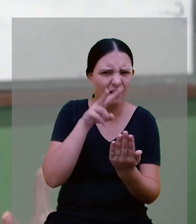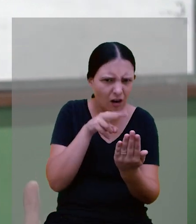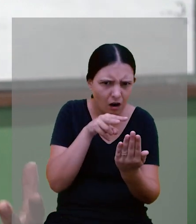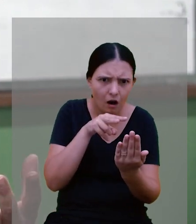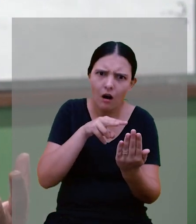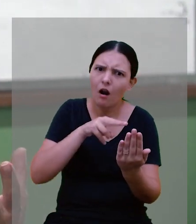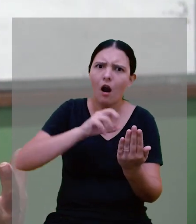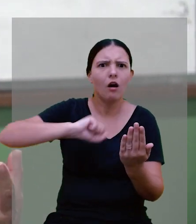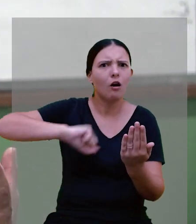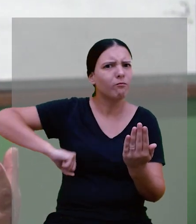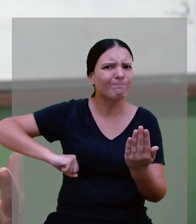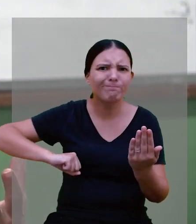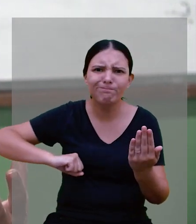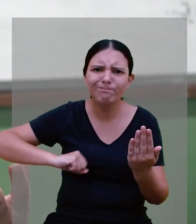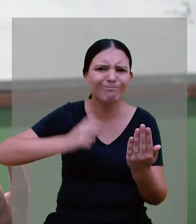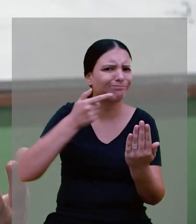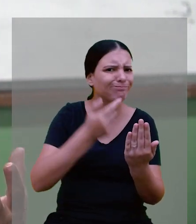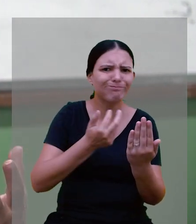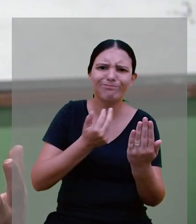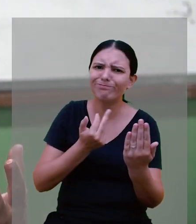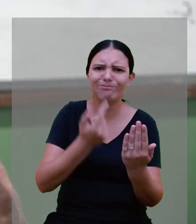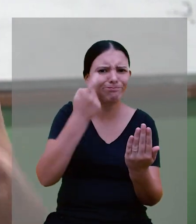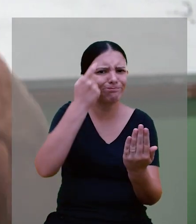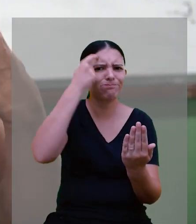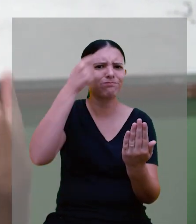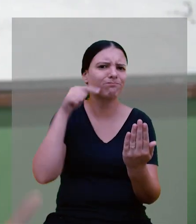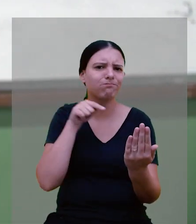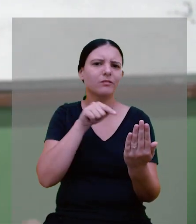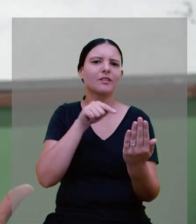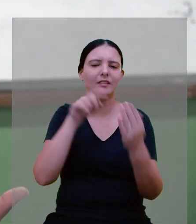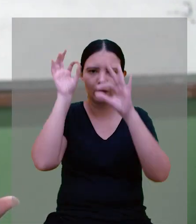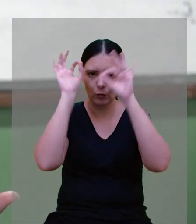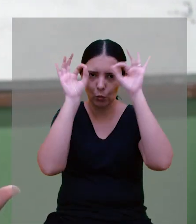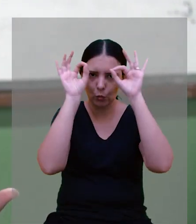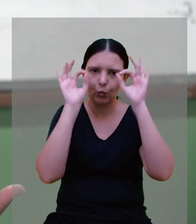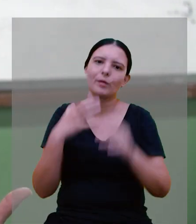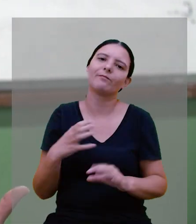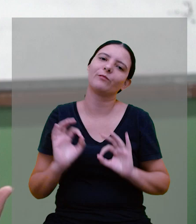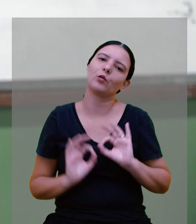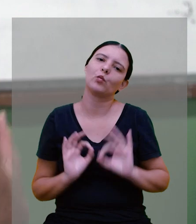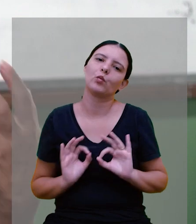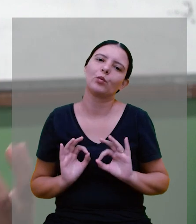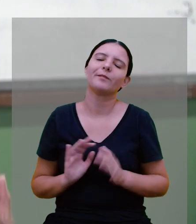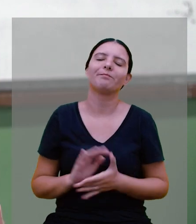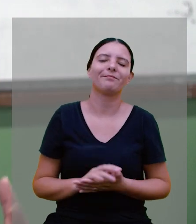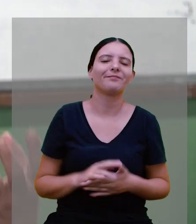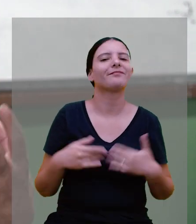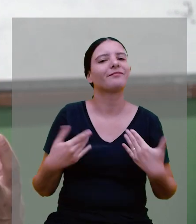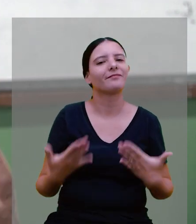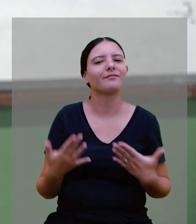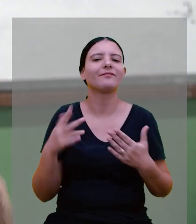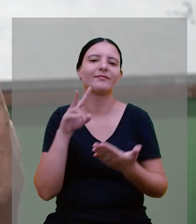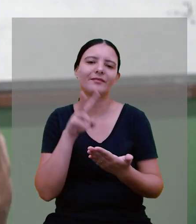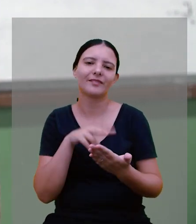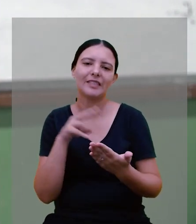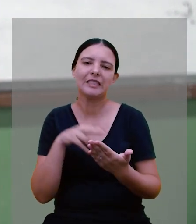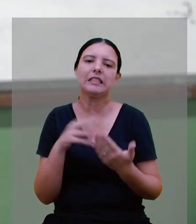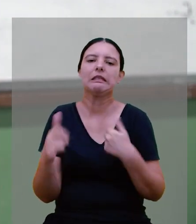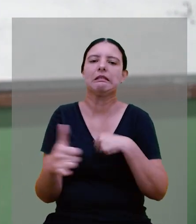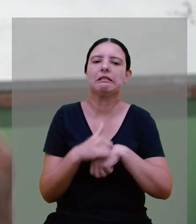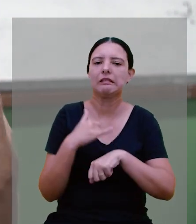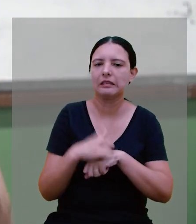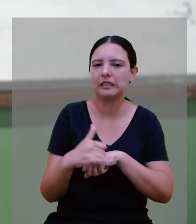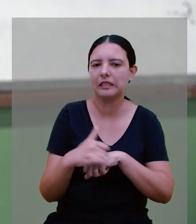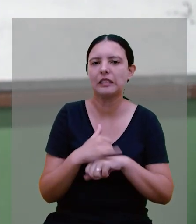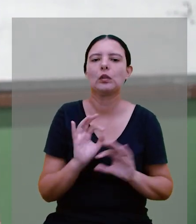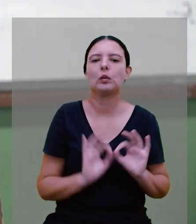eu sinto essa indignação, né? E isso organiza o que a gente sente, né? Então, estou dizendo para vocês a leitura como ferramenta